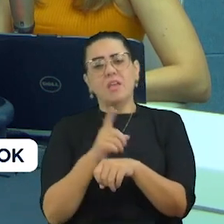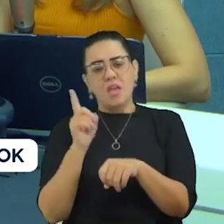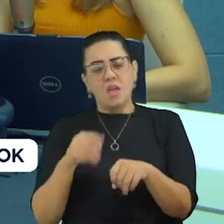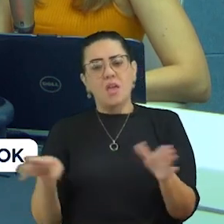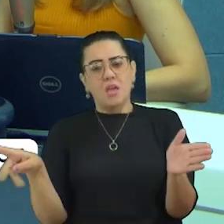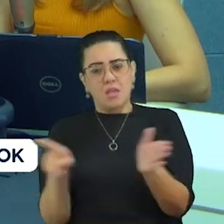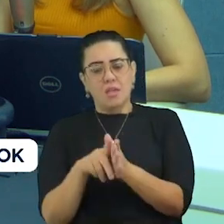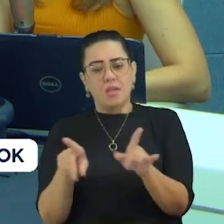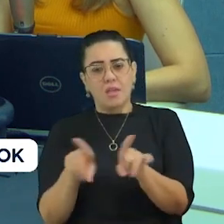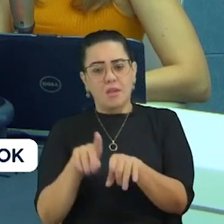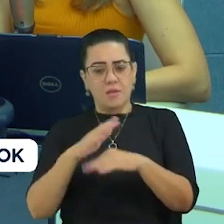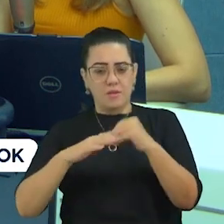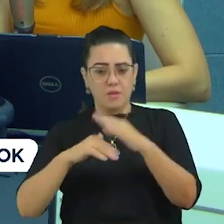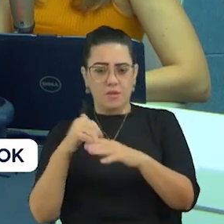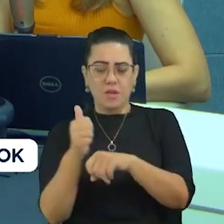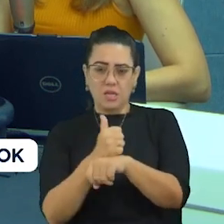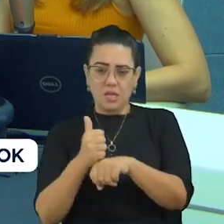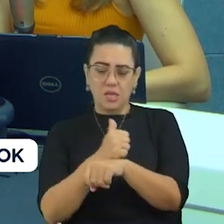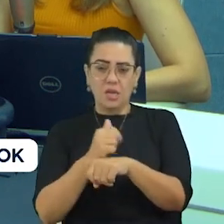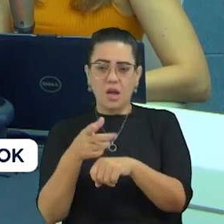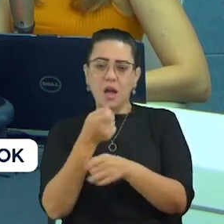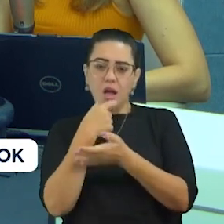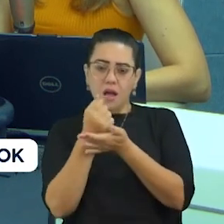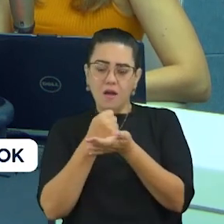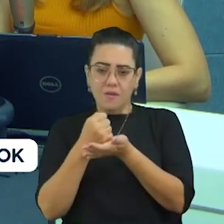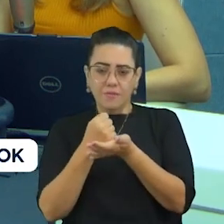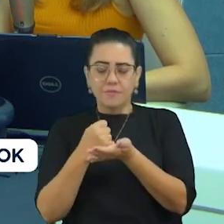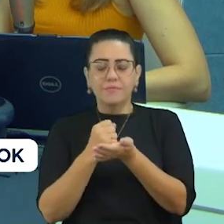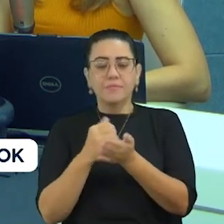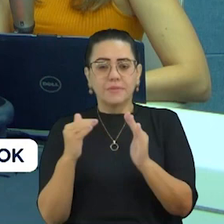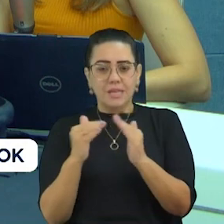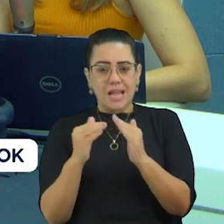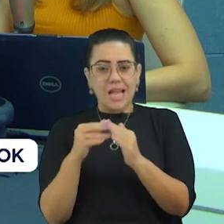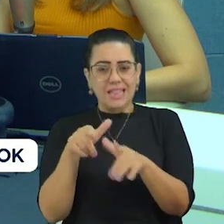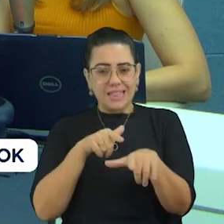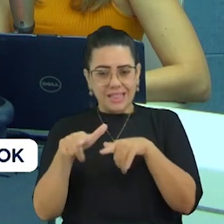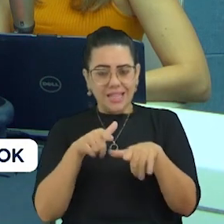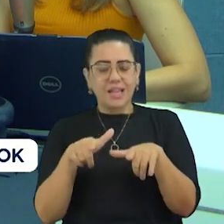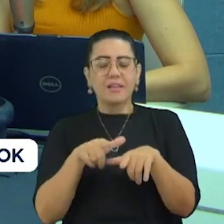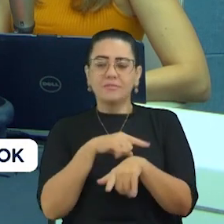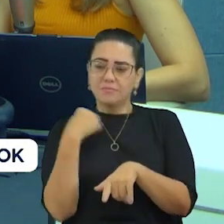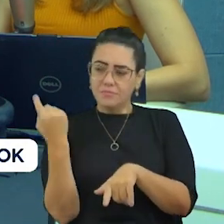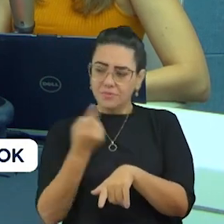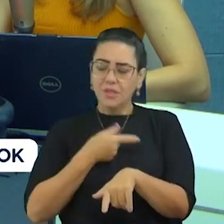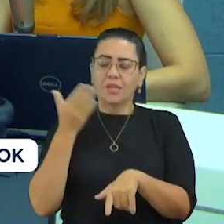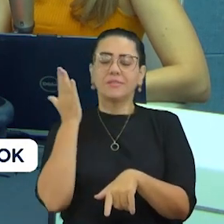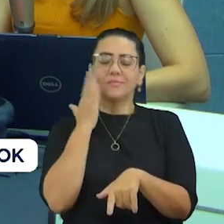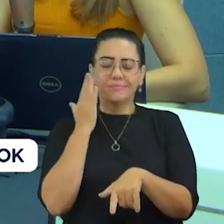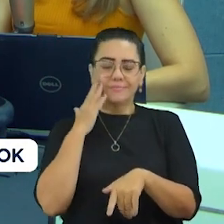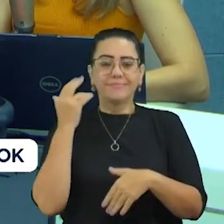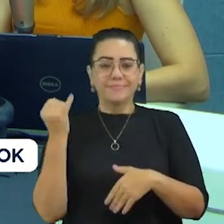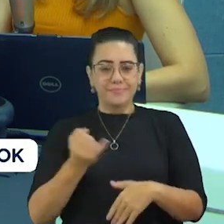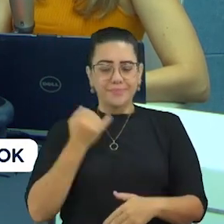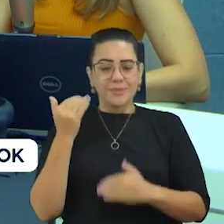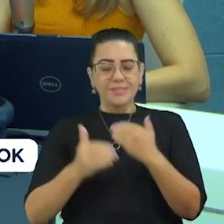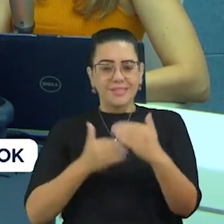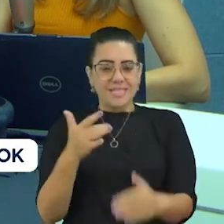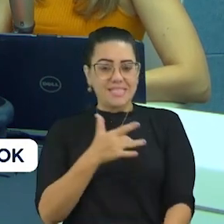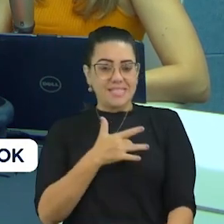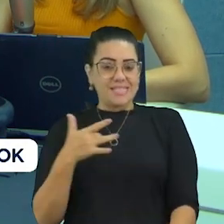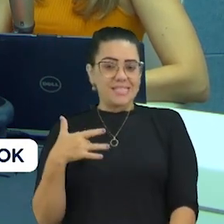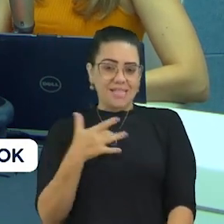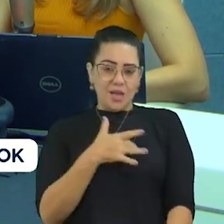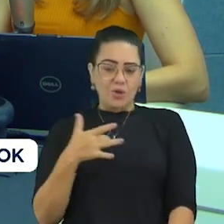maravilhoso, importantíssimo nessa nossa cadeia de saúde pública e, obviamente, né, nessa cadeia de saúde